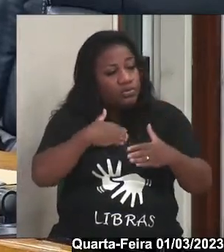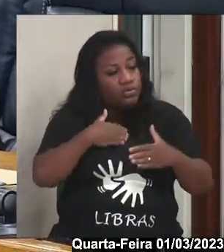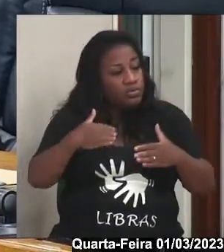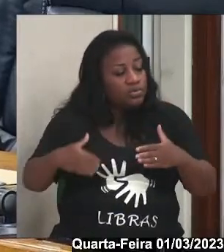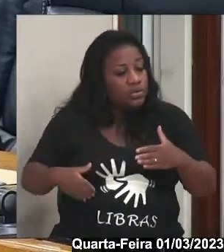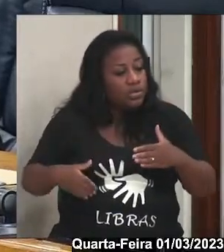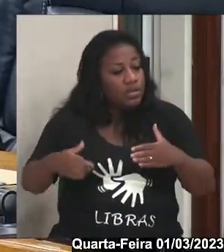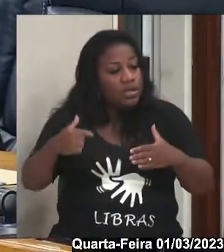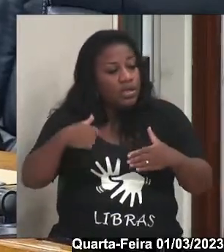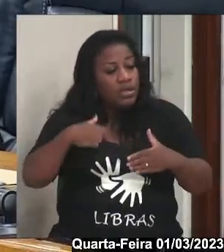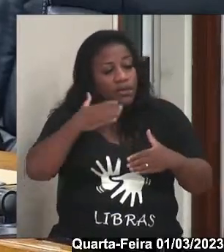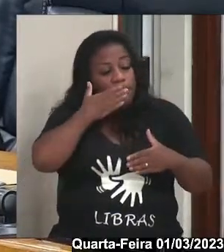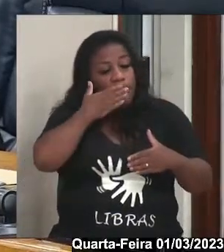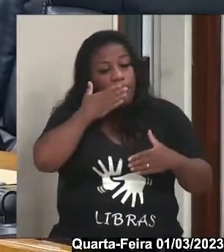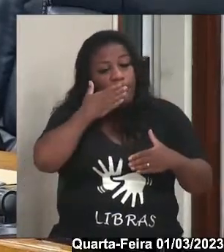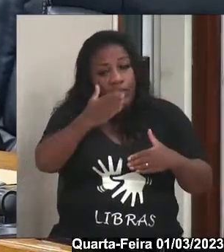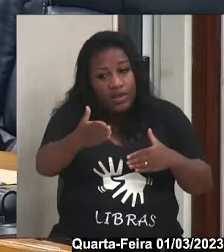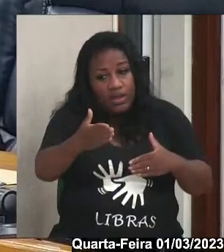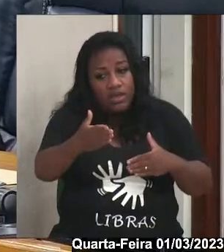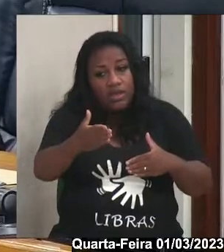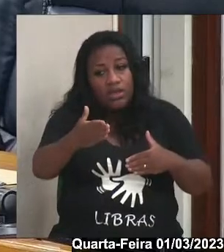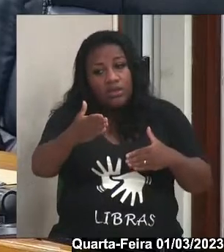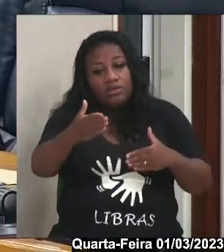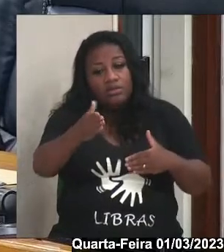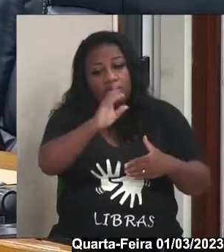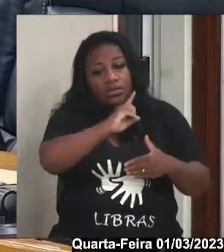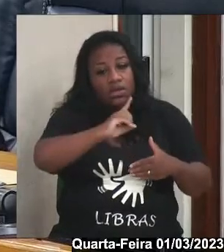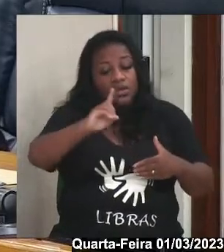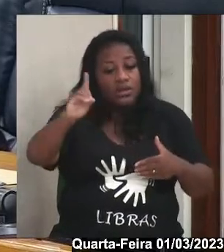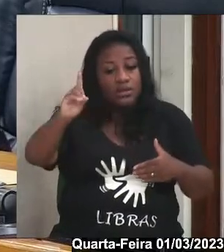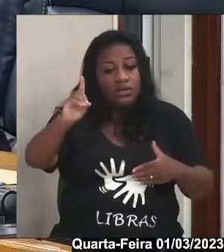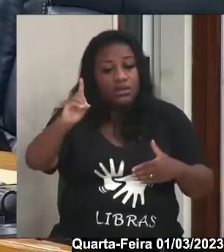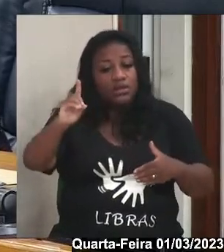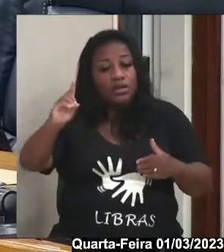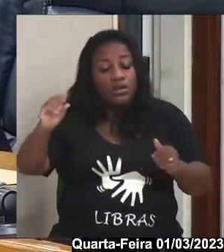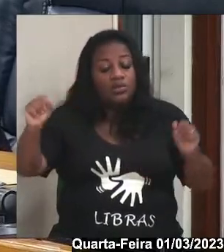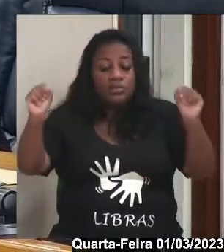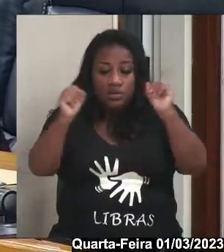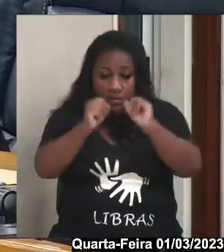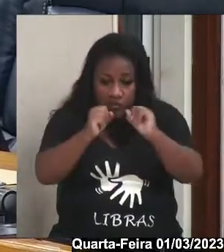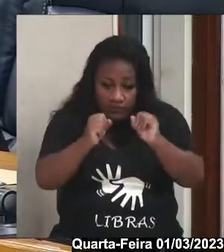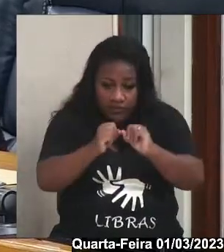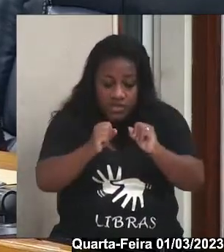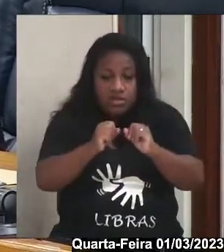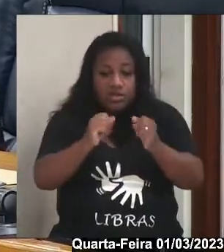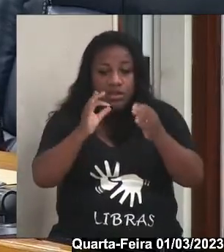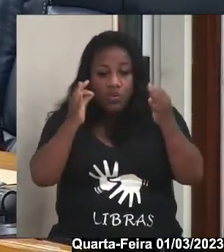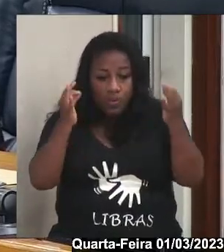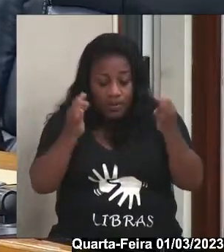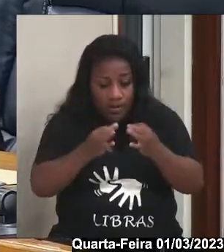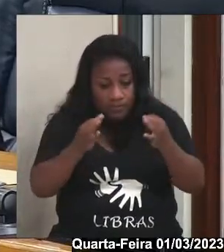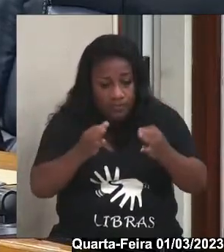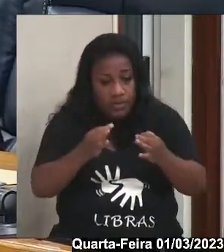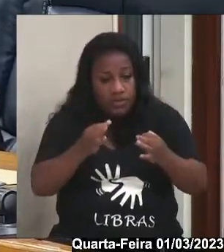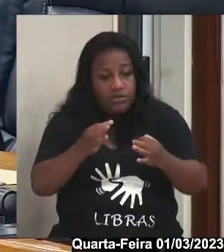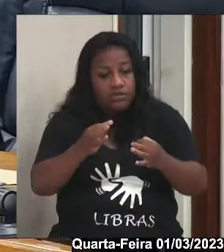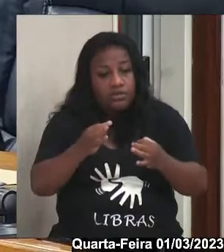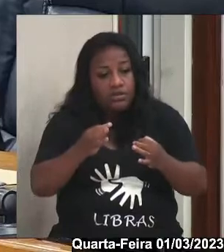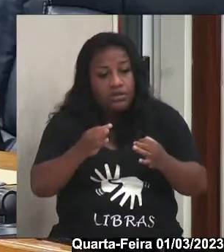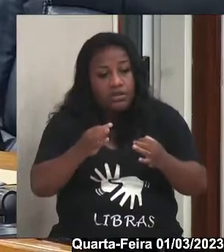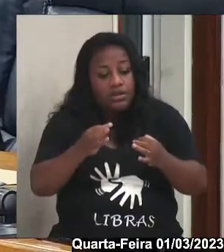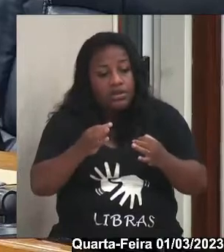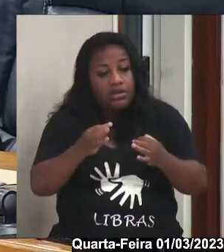governo. Então, eu peço aos meus amigos que façam esse reparo dentro dos seus grupos, para não deixar que